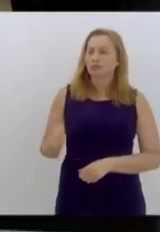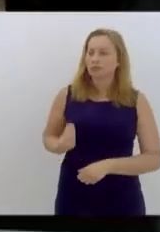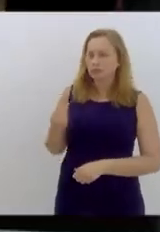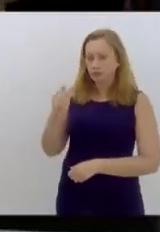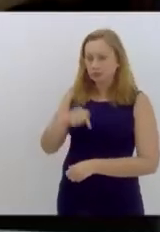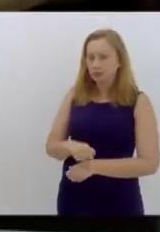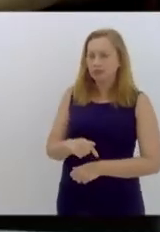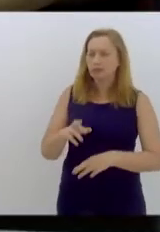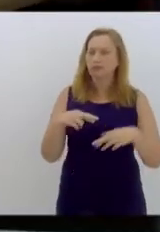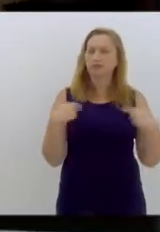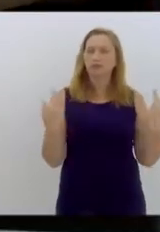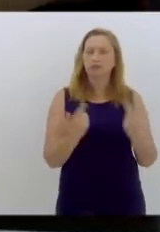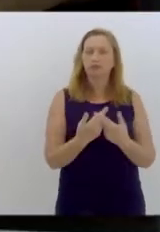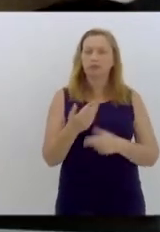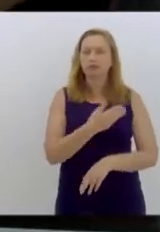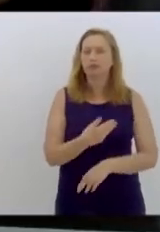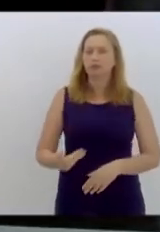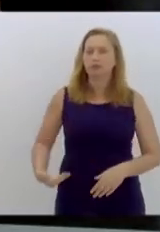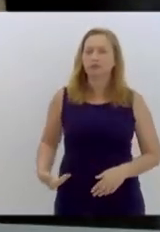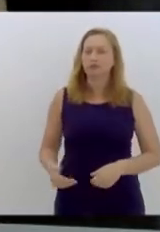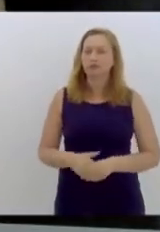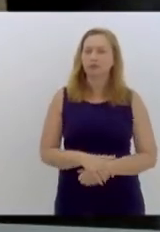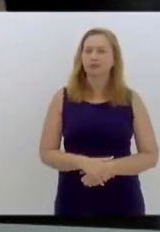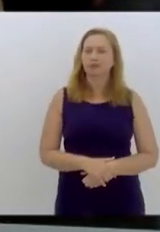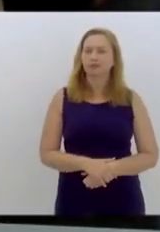presentes nessa audiência pública.